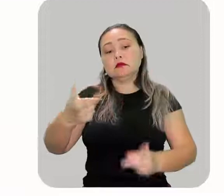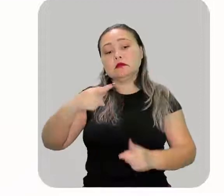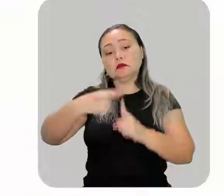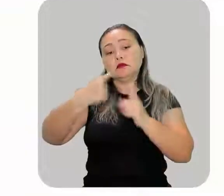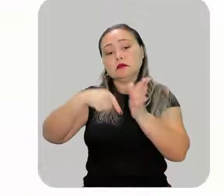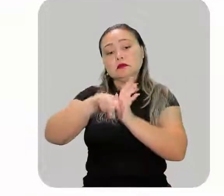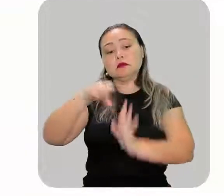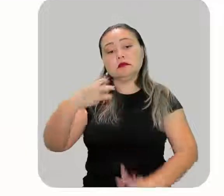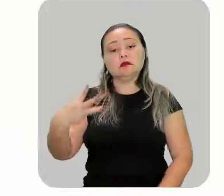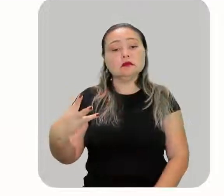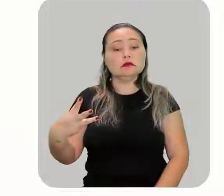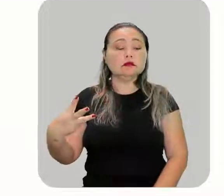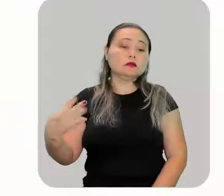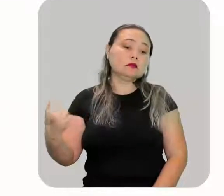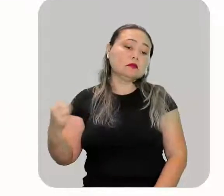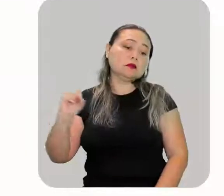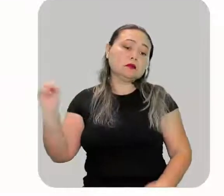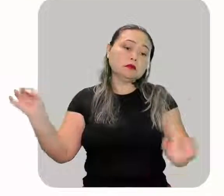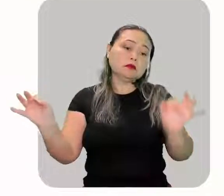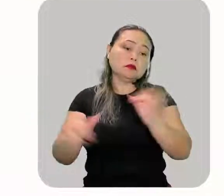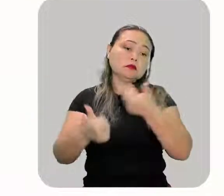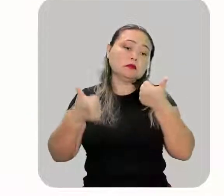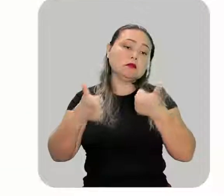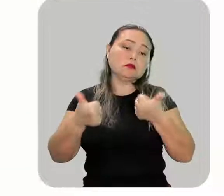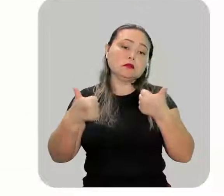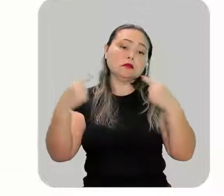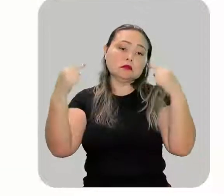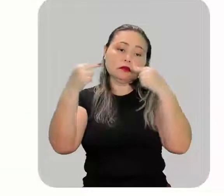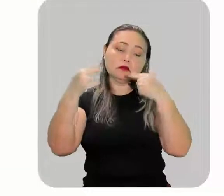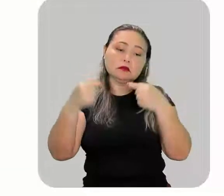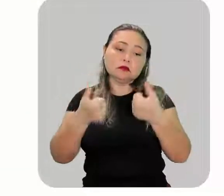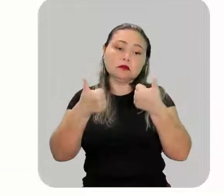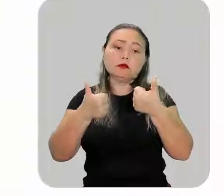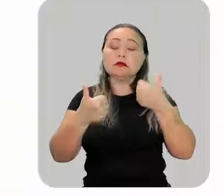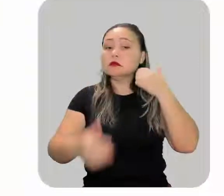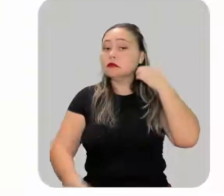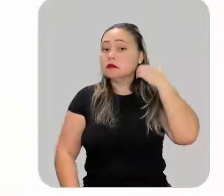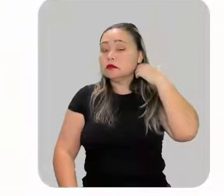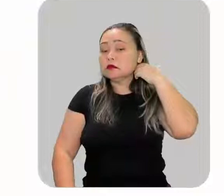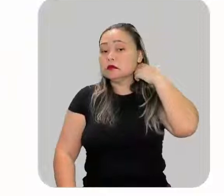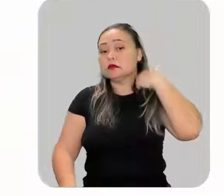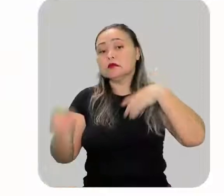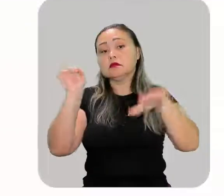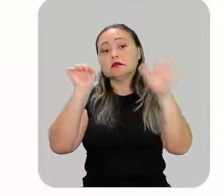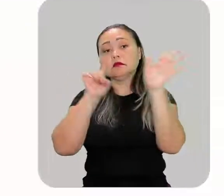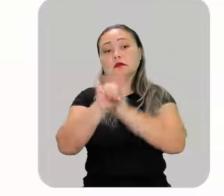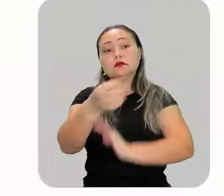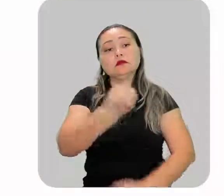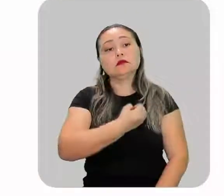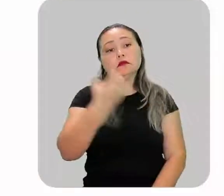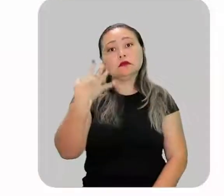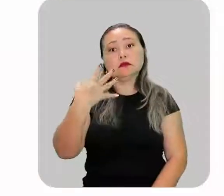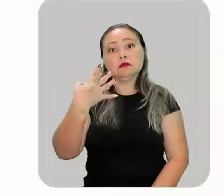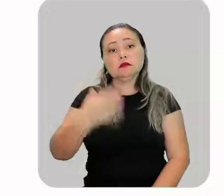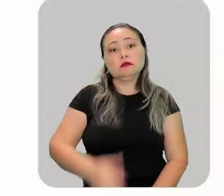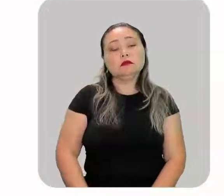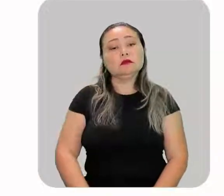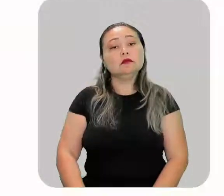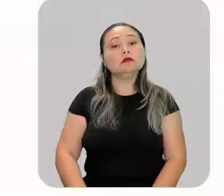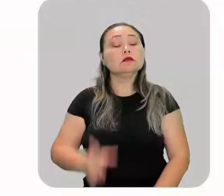mais ou menos 3. 3. Pronto, fechou, bateu. Bateu, valeu. Pergunta de número 4, vamos ver